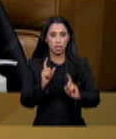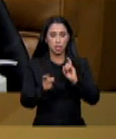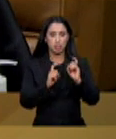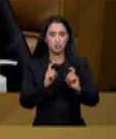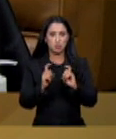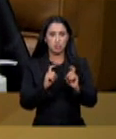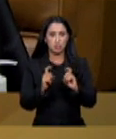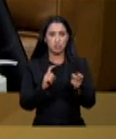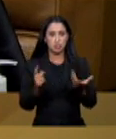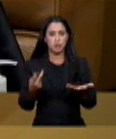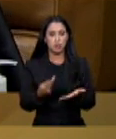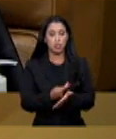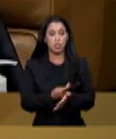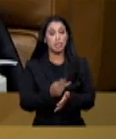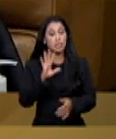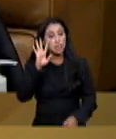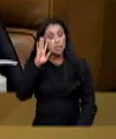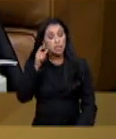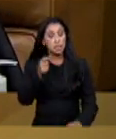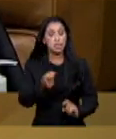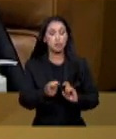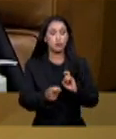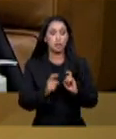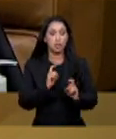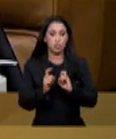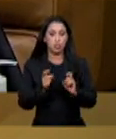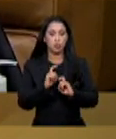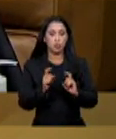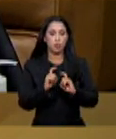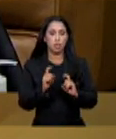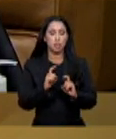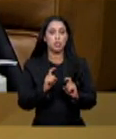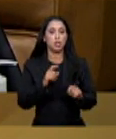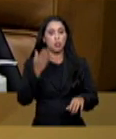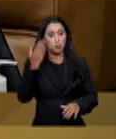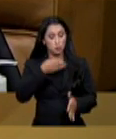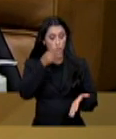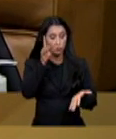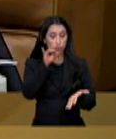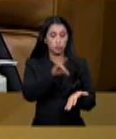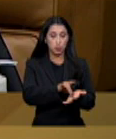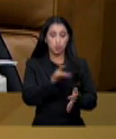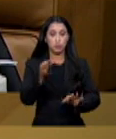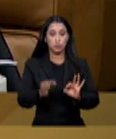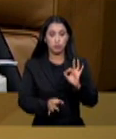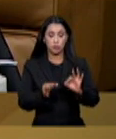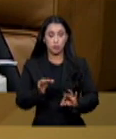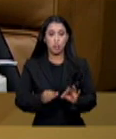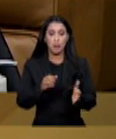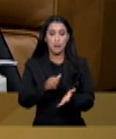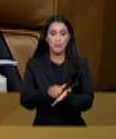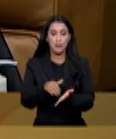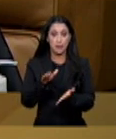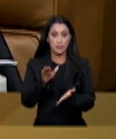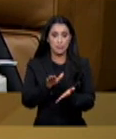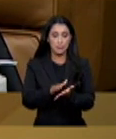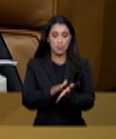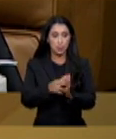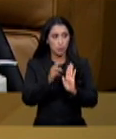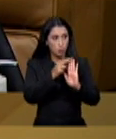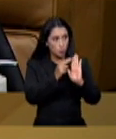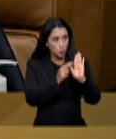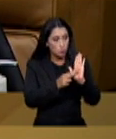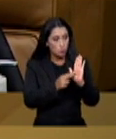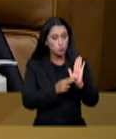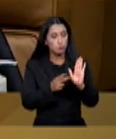de decisão administrativa que exponha razões fáticas e jurídicas para aplicação da referida